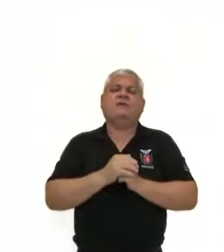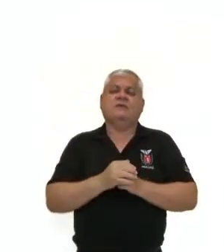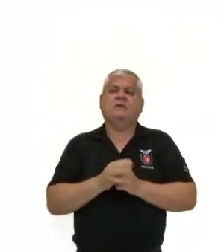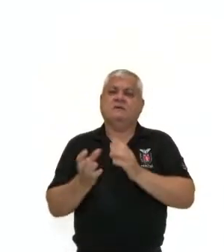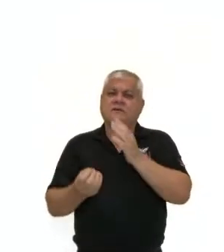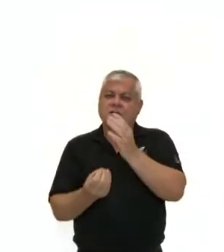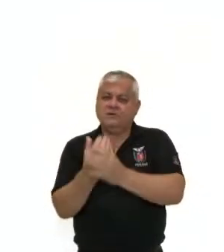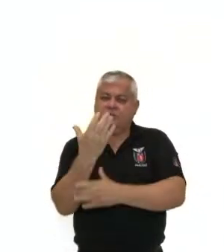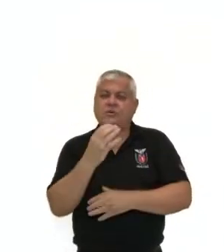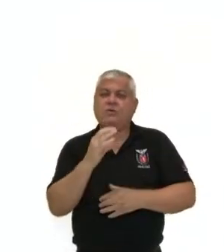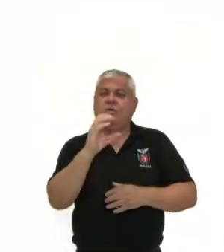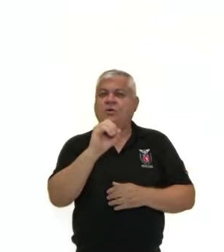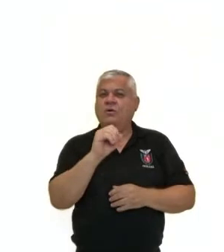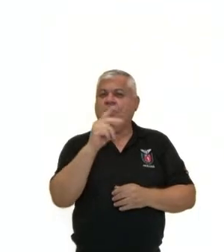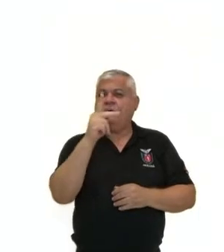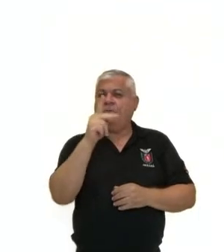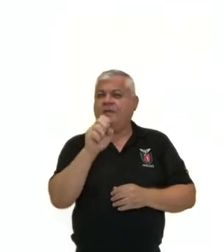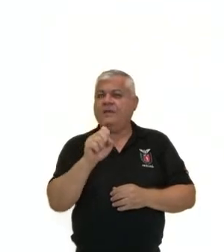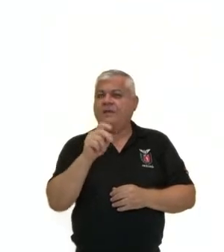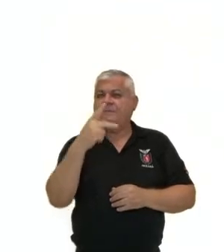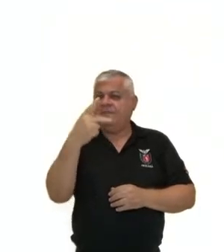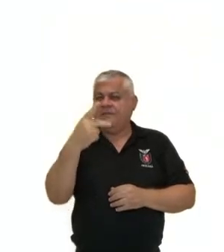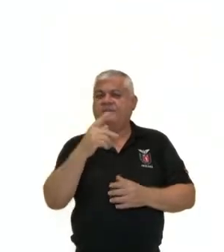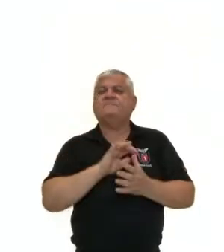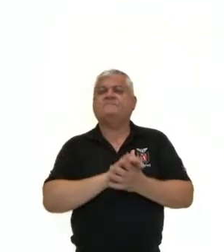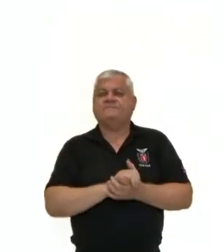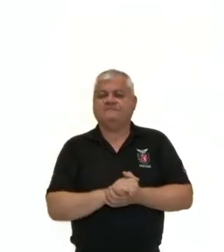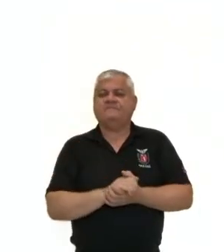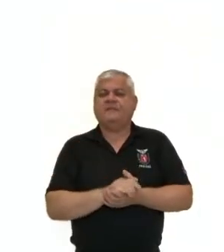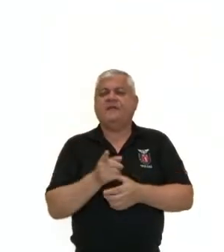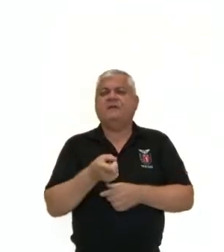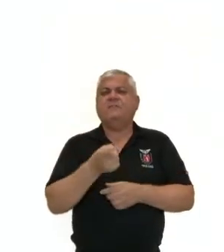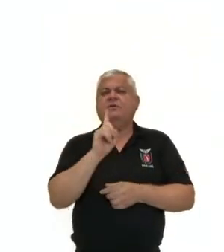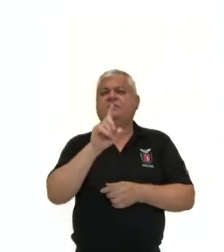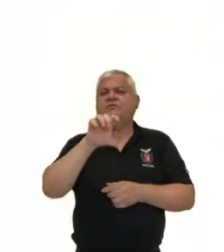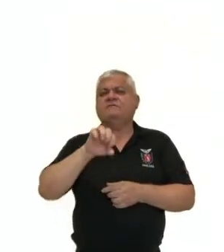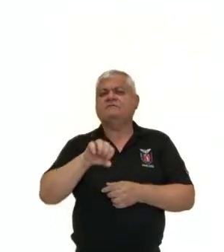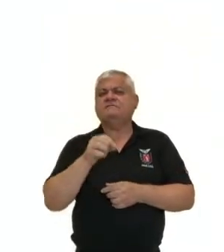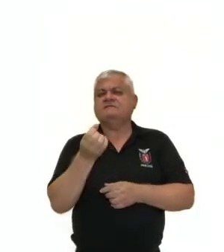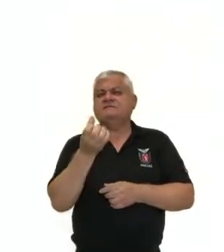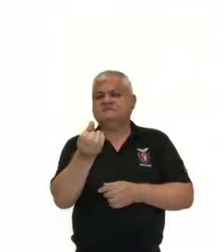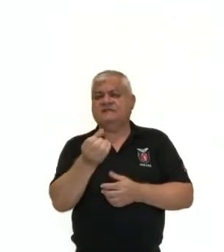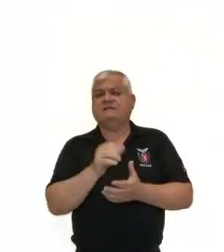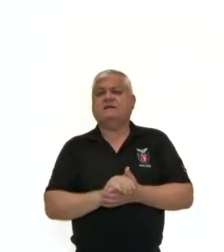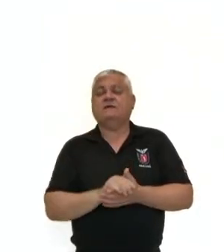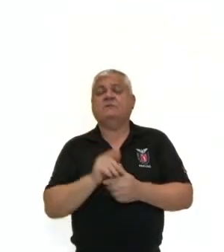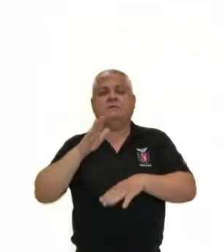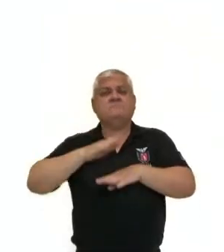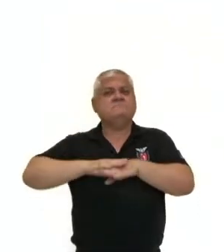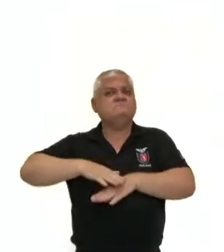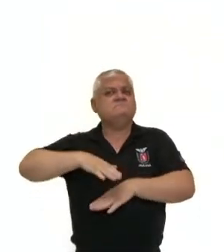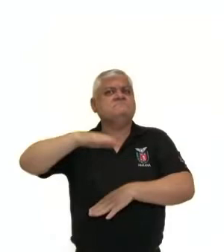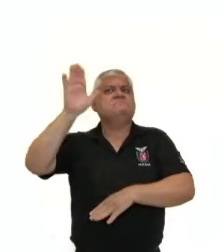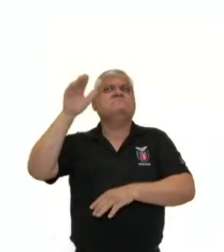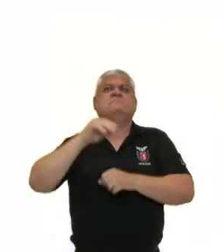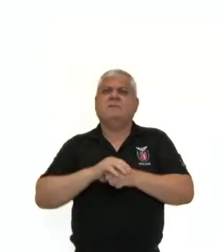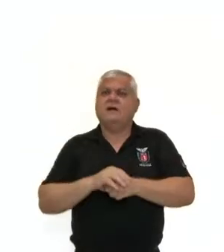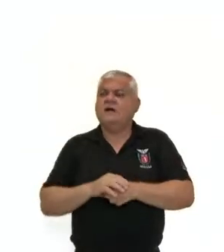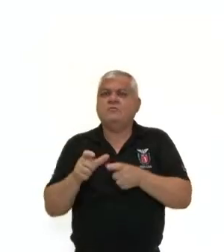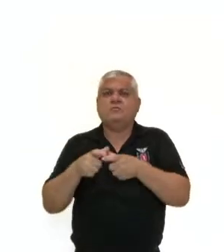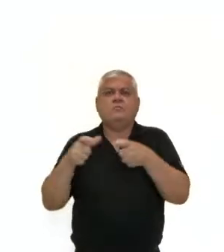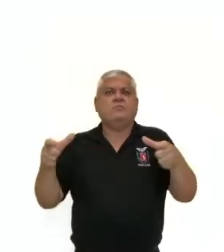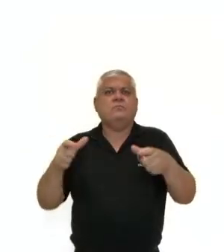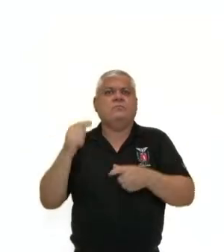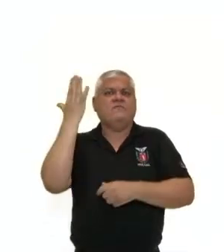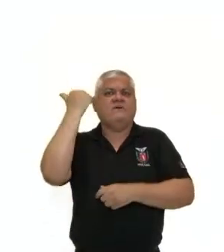criação da opep a organização dos países exportadores de Petróleo em 1960 que é considerado um dos maiores cartéis do